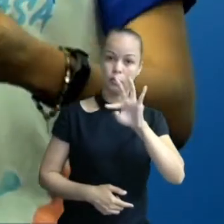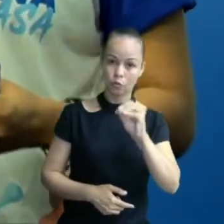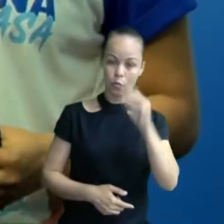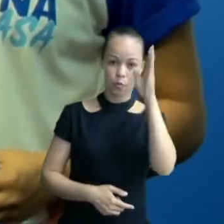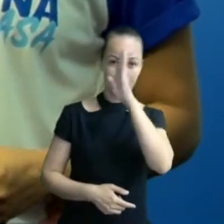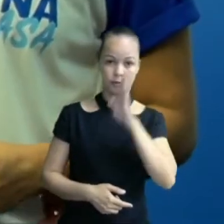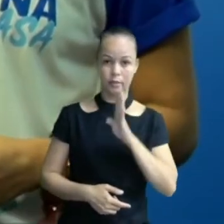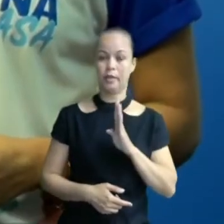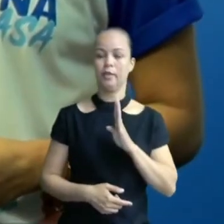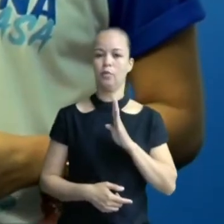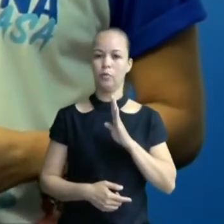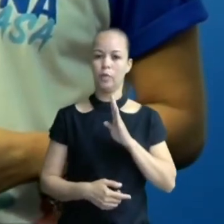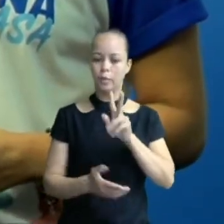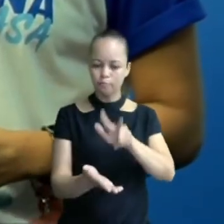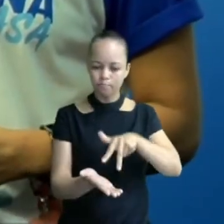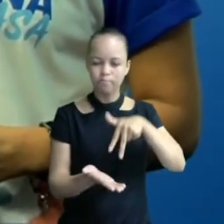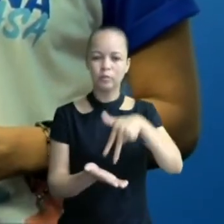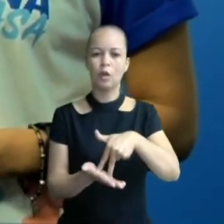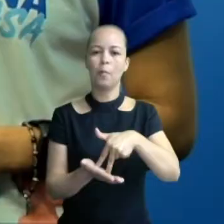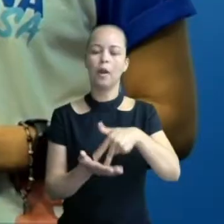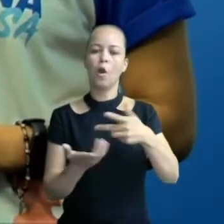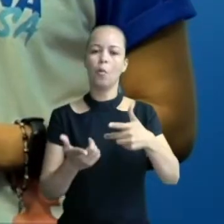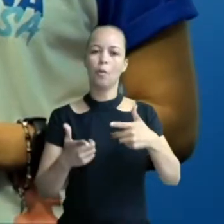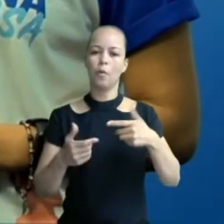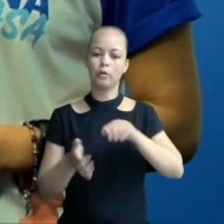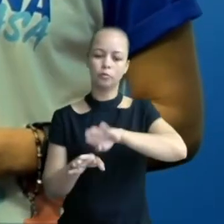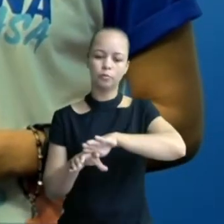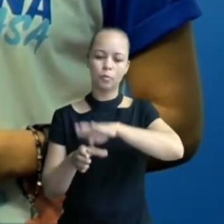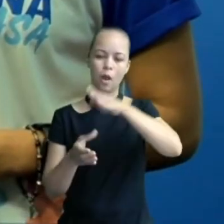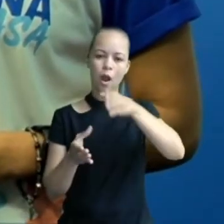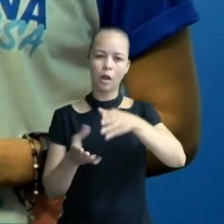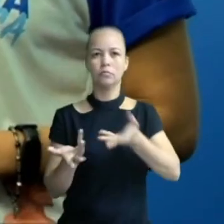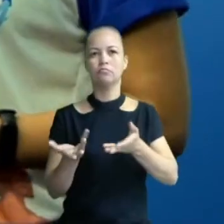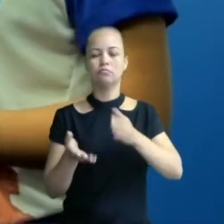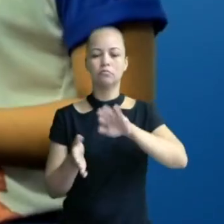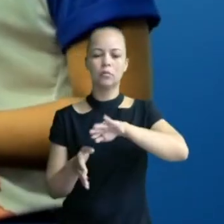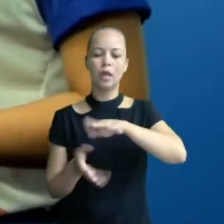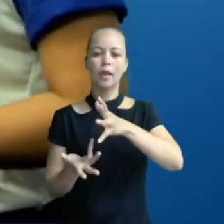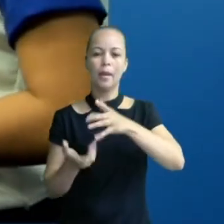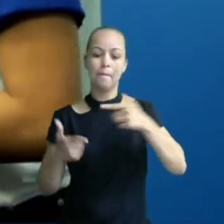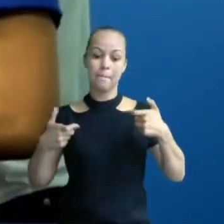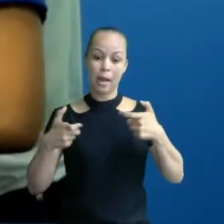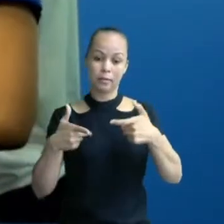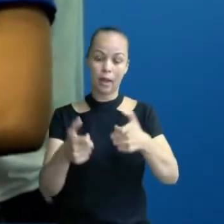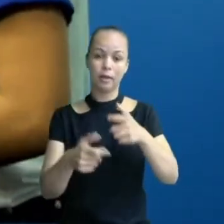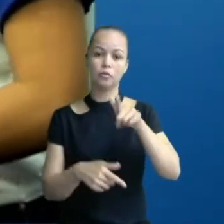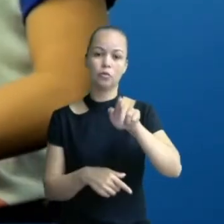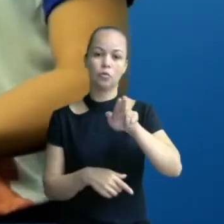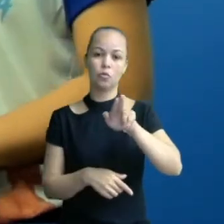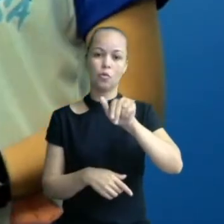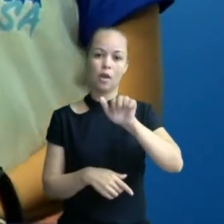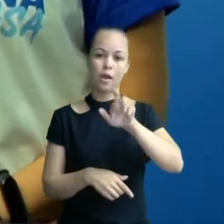pontapé para uma das batalhas mais conhecidas, que se chama Batalha dos Guararapes, foi a Batalha do Monte das